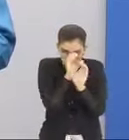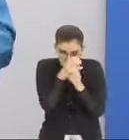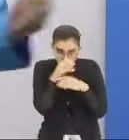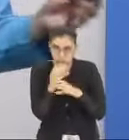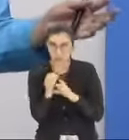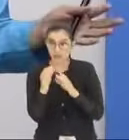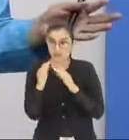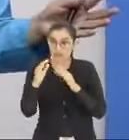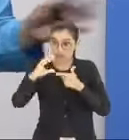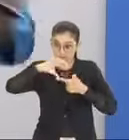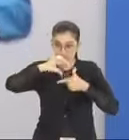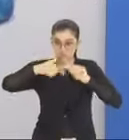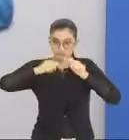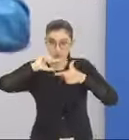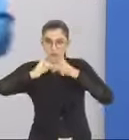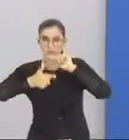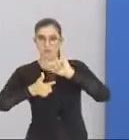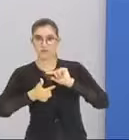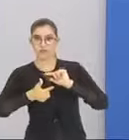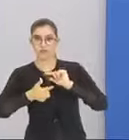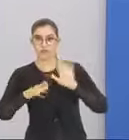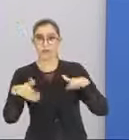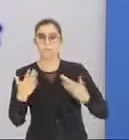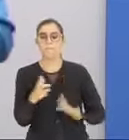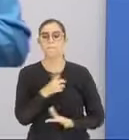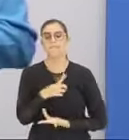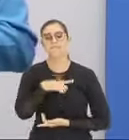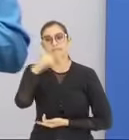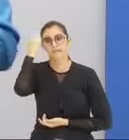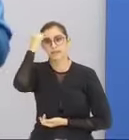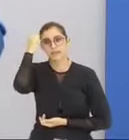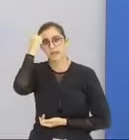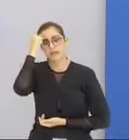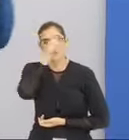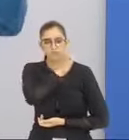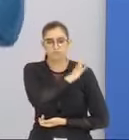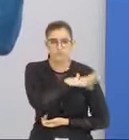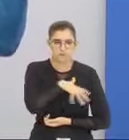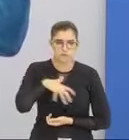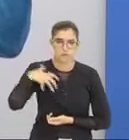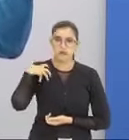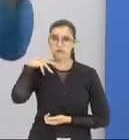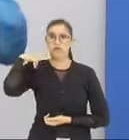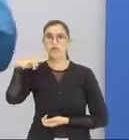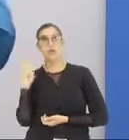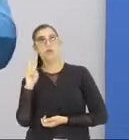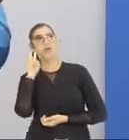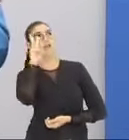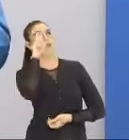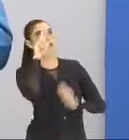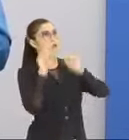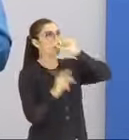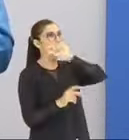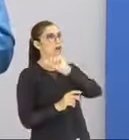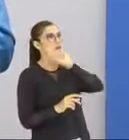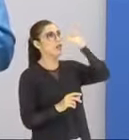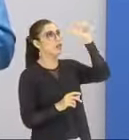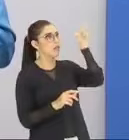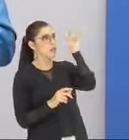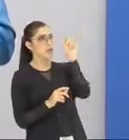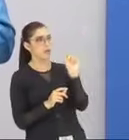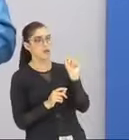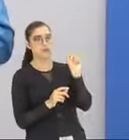constituição lógica. Então, só para você ter uma ideia, Aristóteles olhou para a Lua, eu não sei como é que está a Lua hoje, né? Mas se ela estiver cheia, dá uma olhada nela